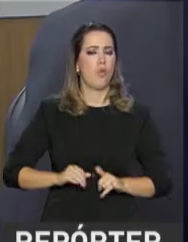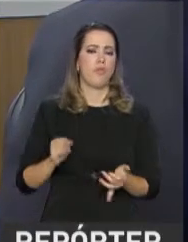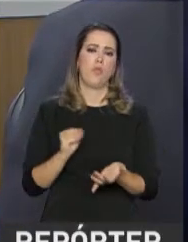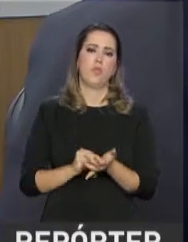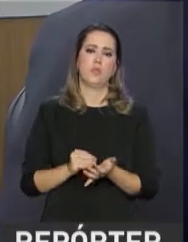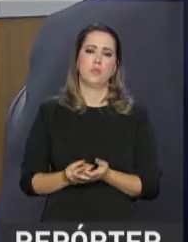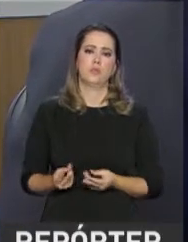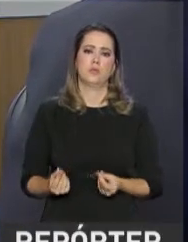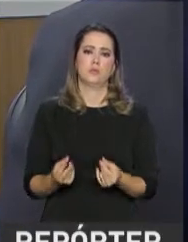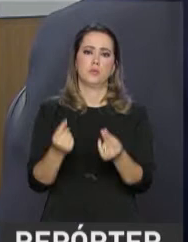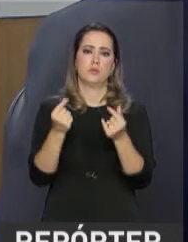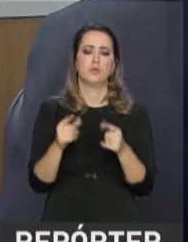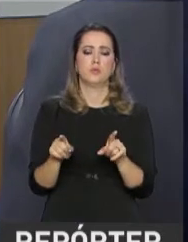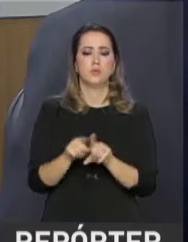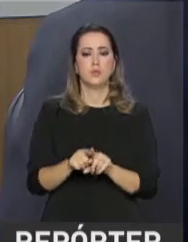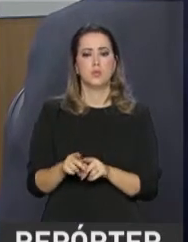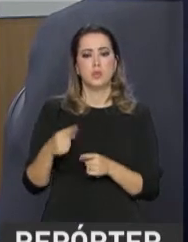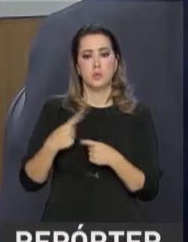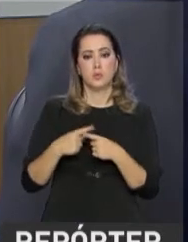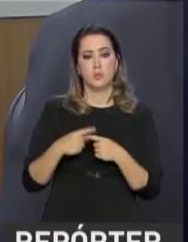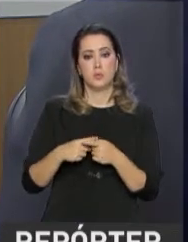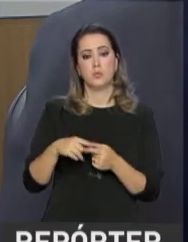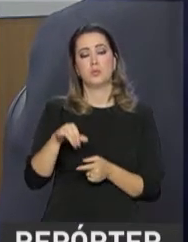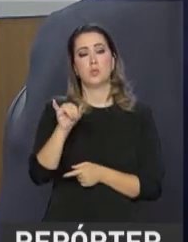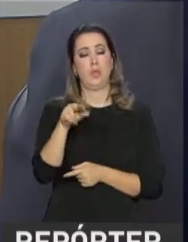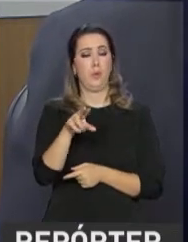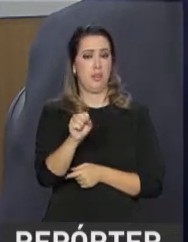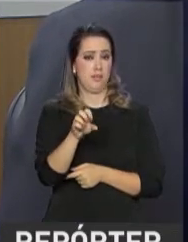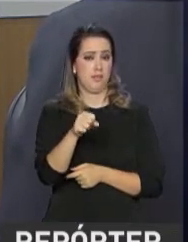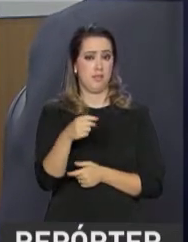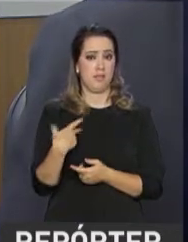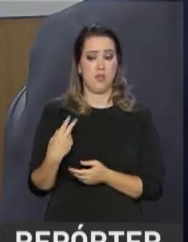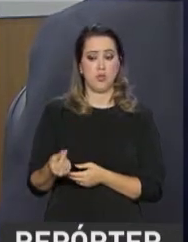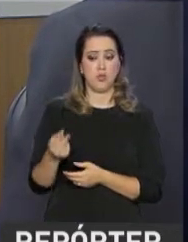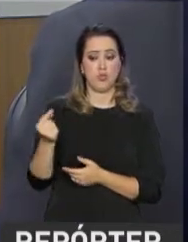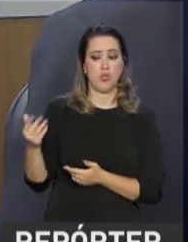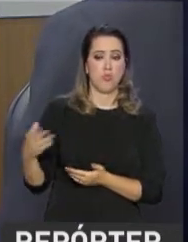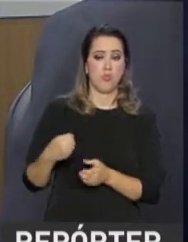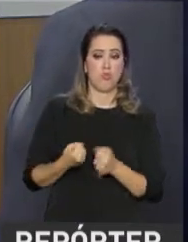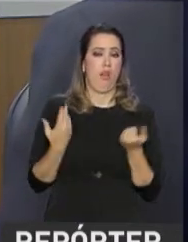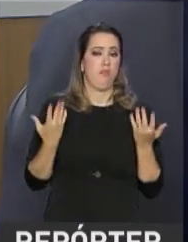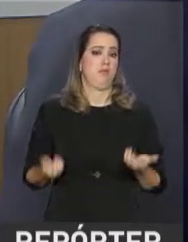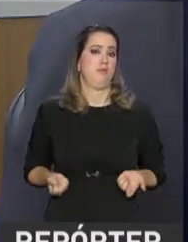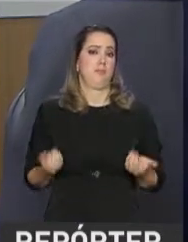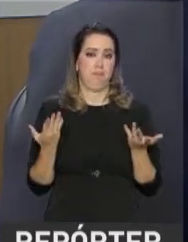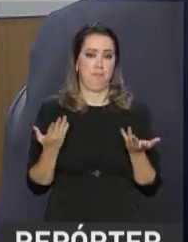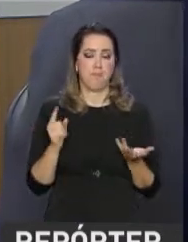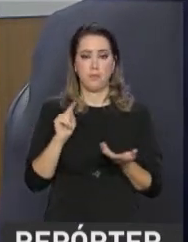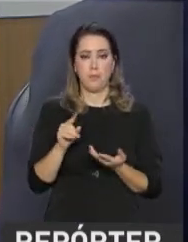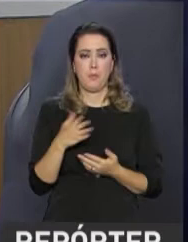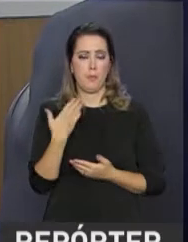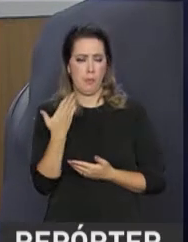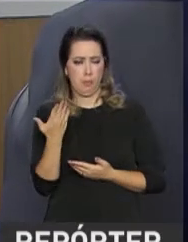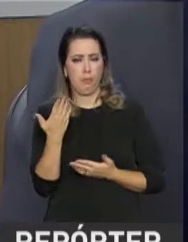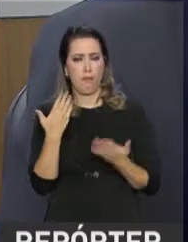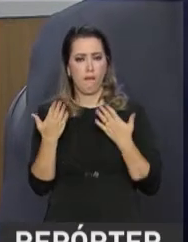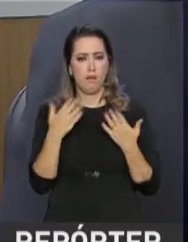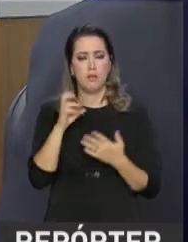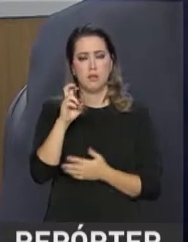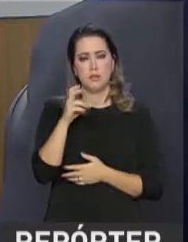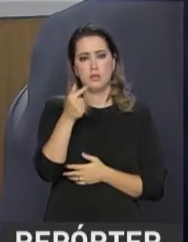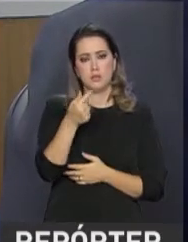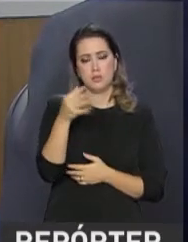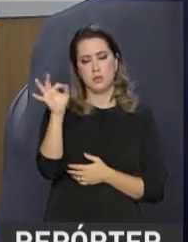porque a previdência vem consumindo um volume é excessivo de recursos governo você tem uma idéia 57%